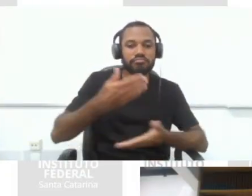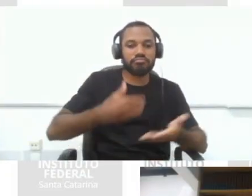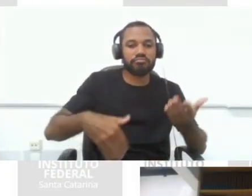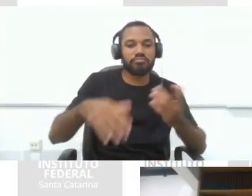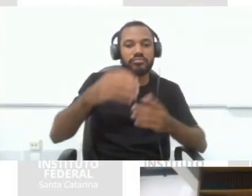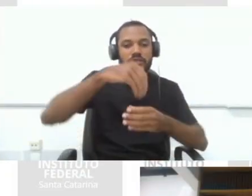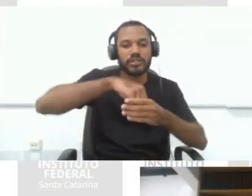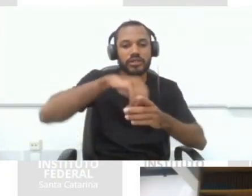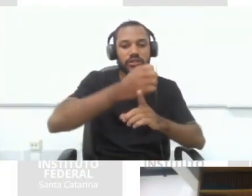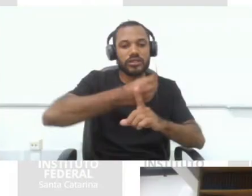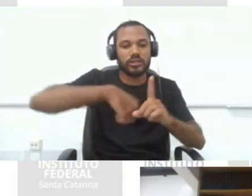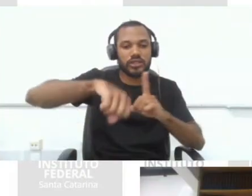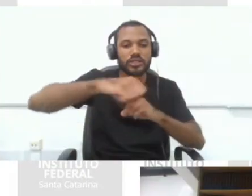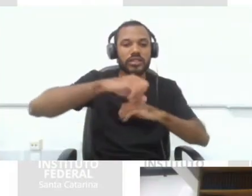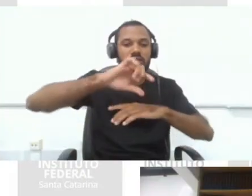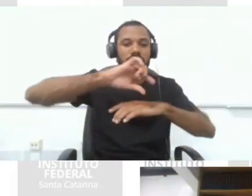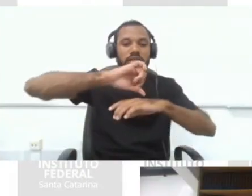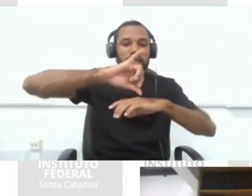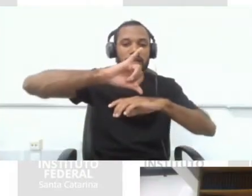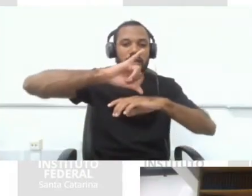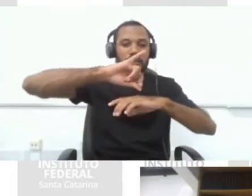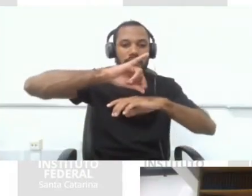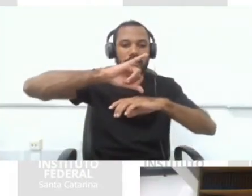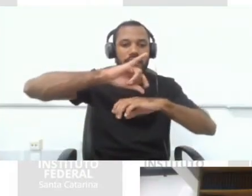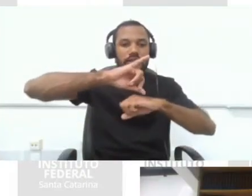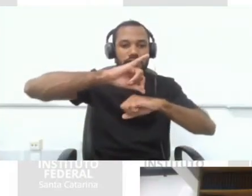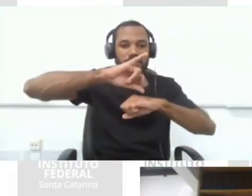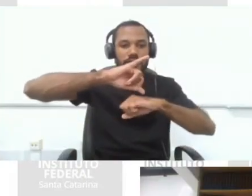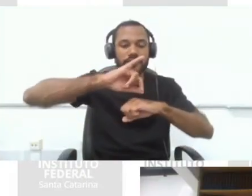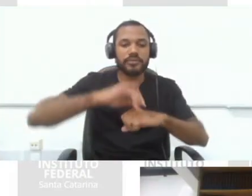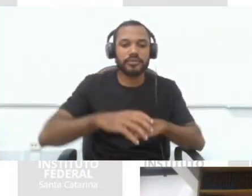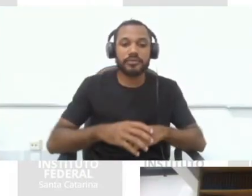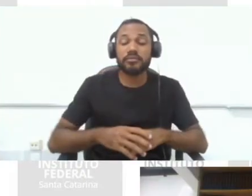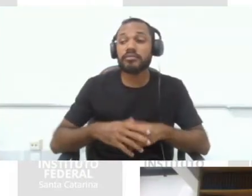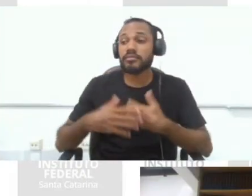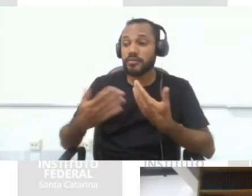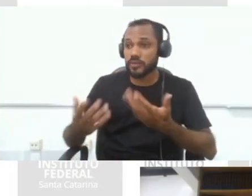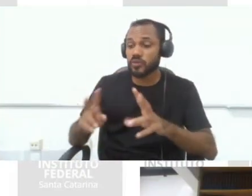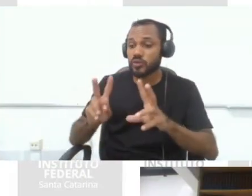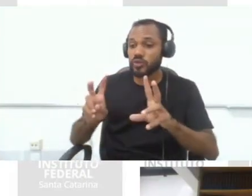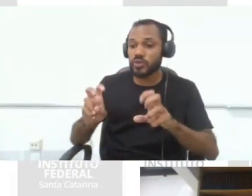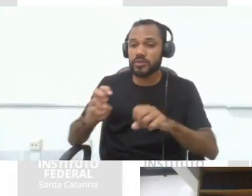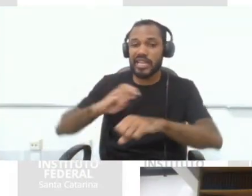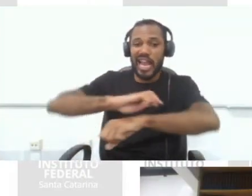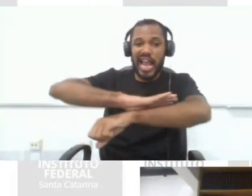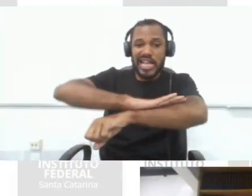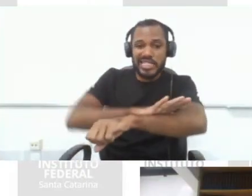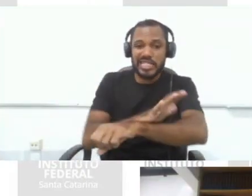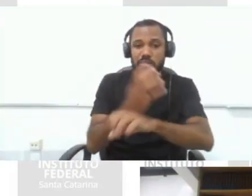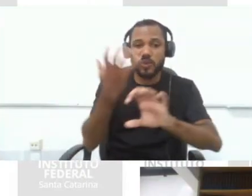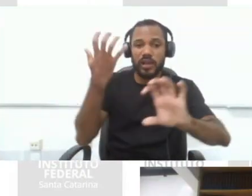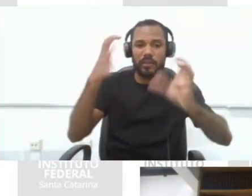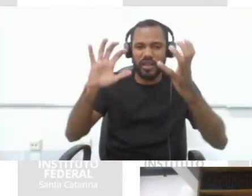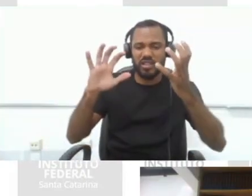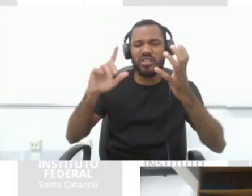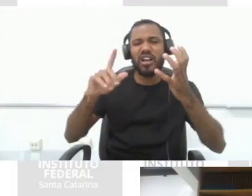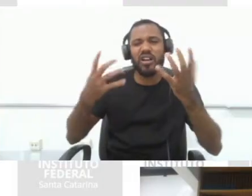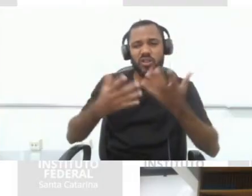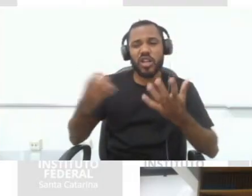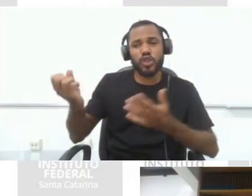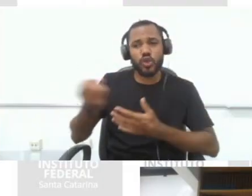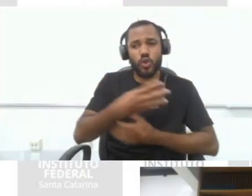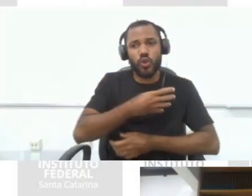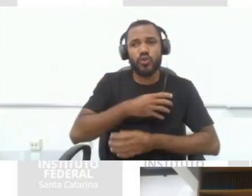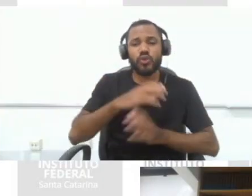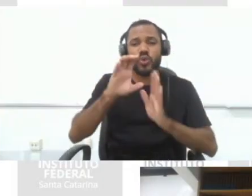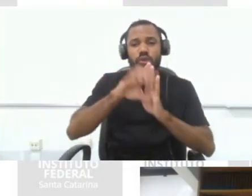na sociedade capitalista, né? Então, esse conceito de racismo climático e tal, ele é um conceito que está sendo muito debatido, e